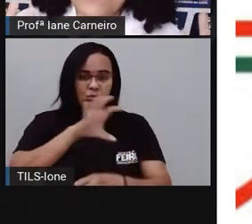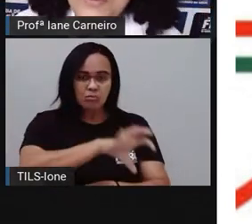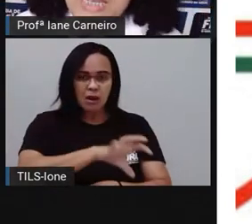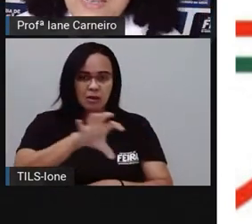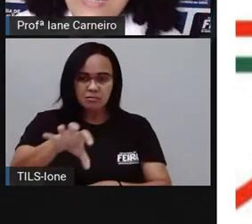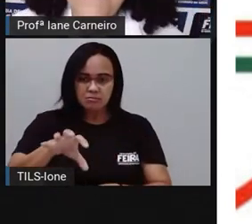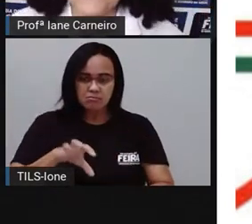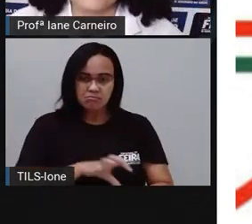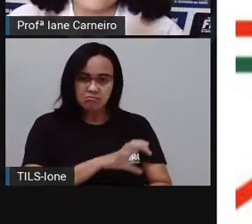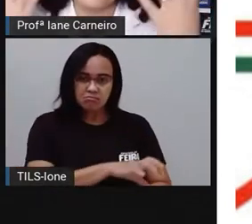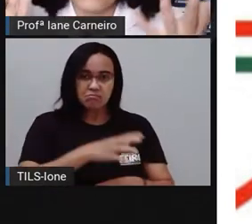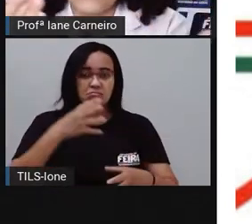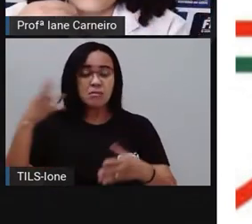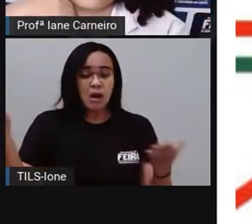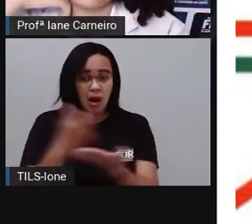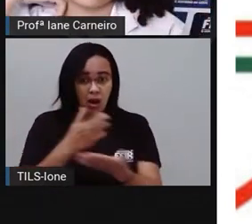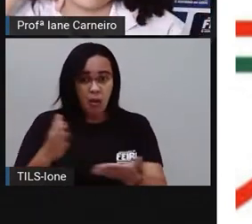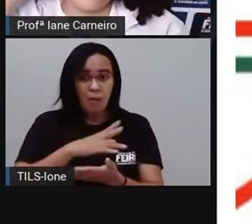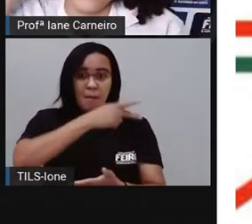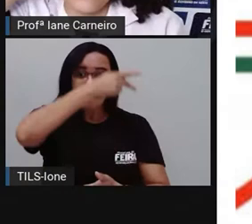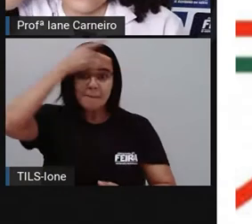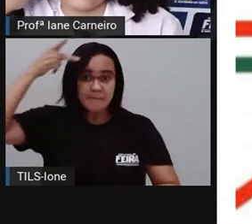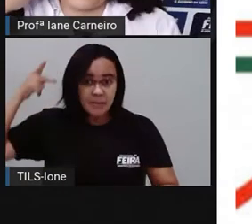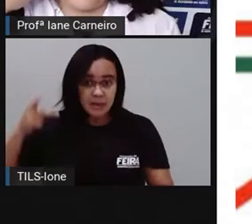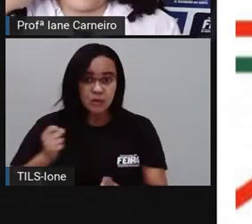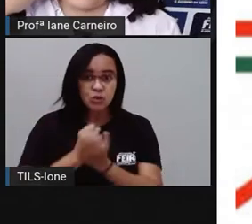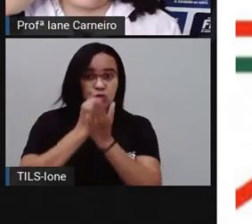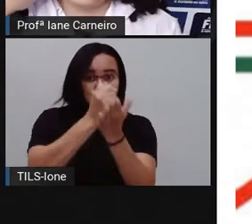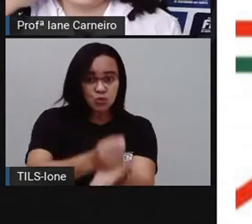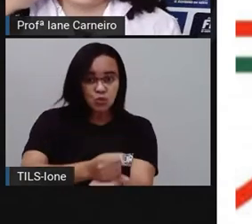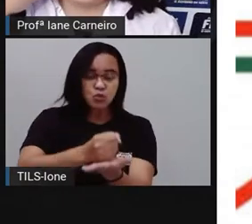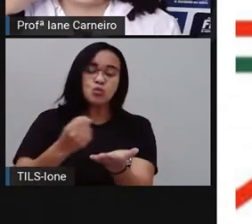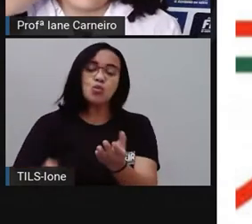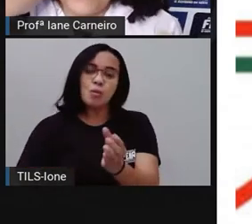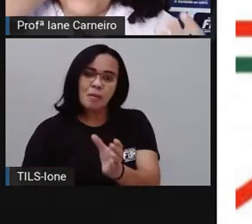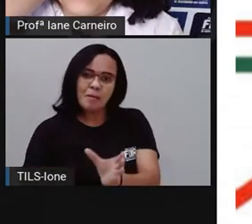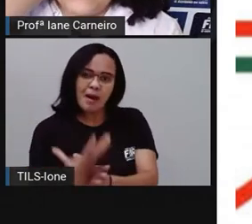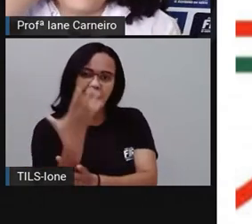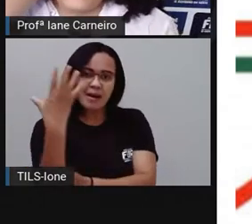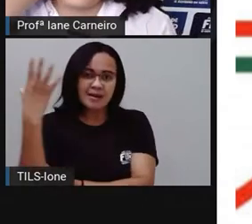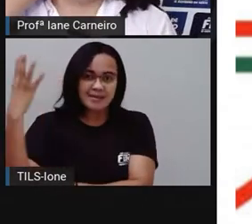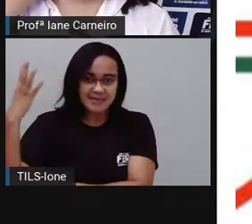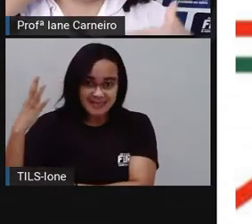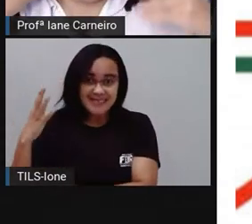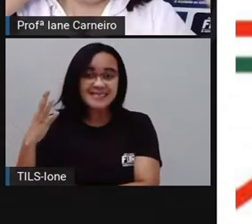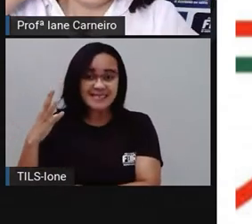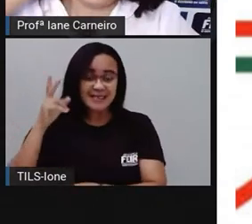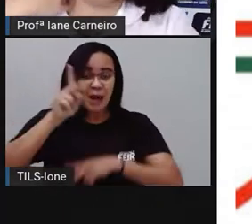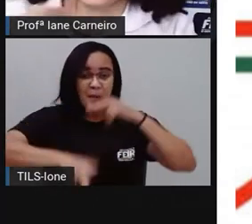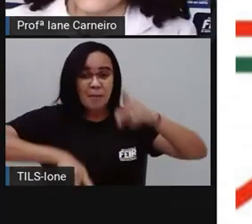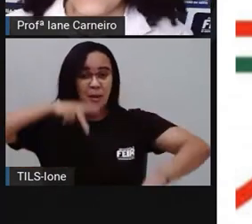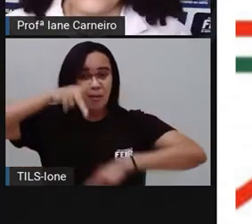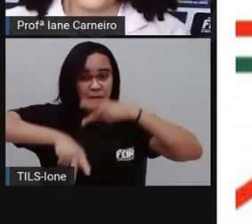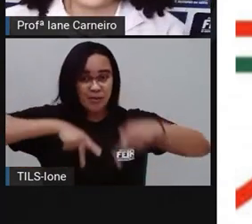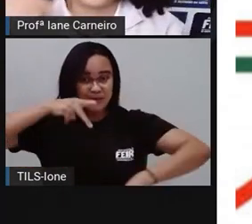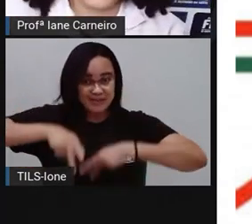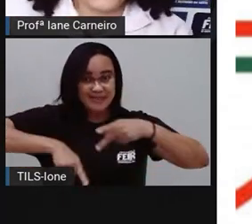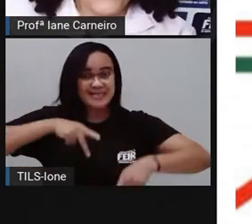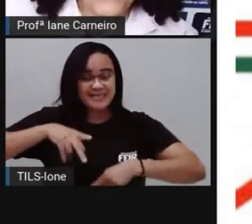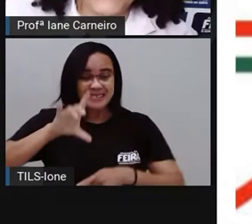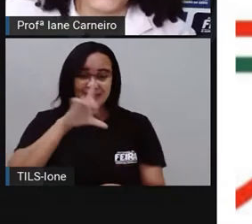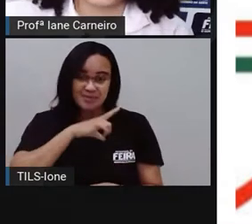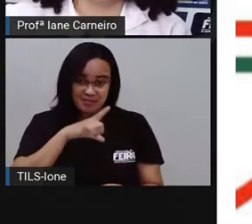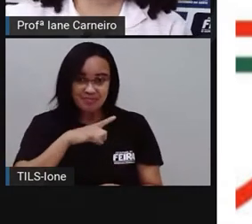povos contribuíram, né, para surgirem, dar origem à nossa população, né? Então, nossa população tem remanescente, ou